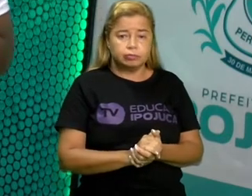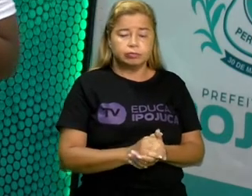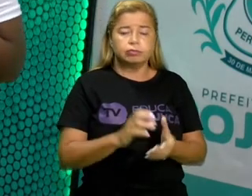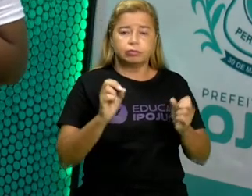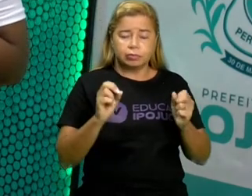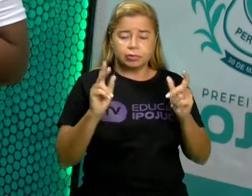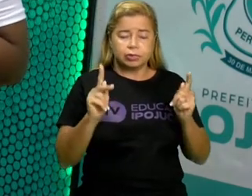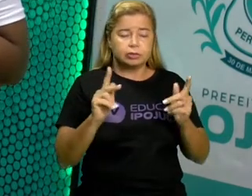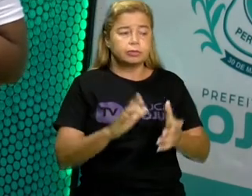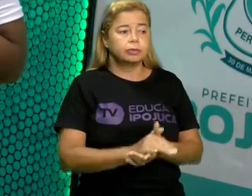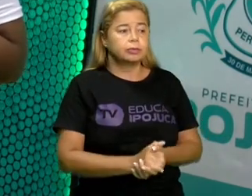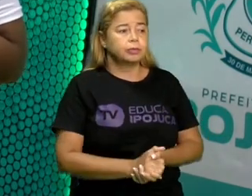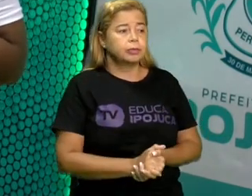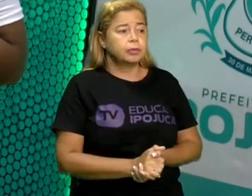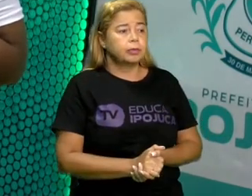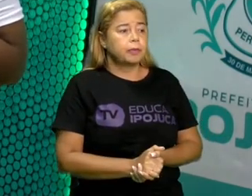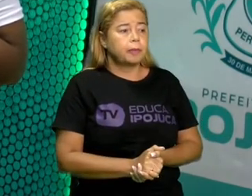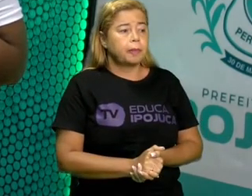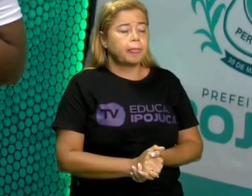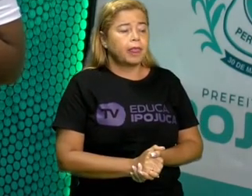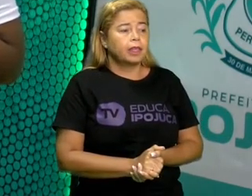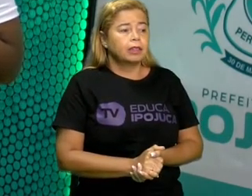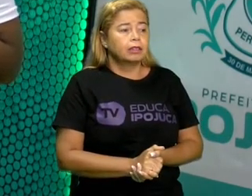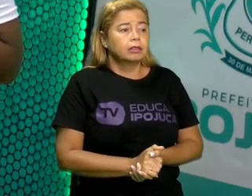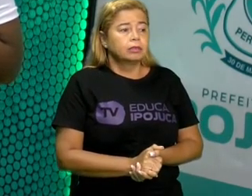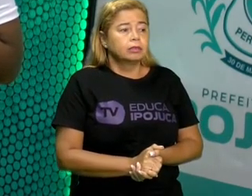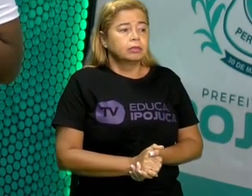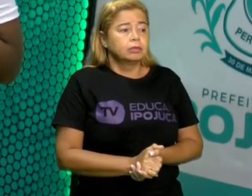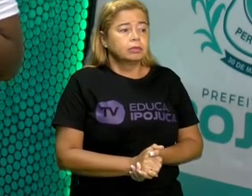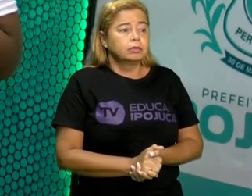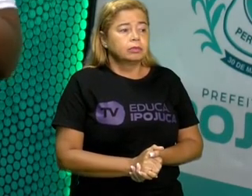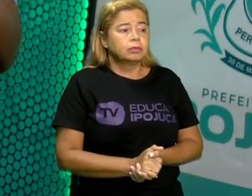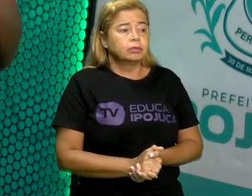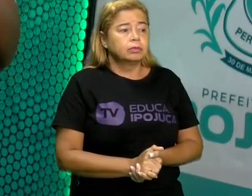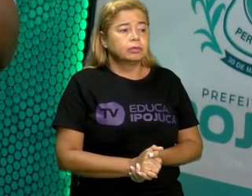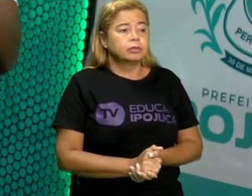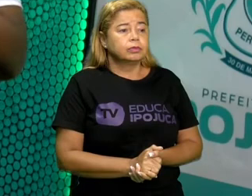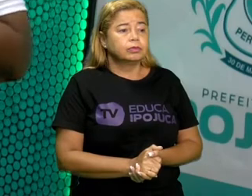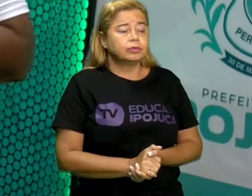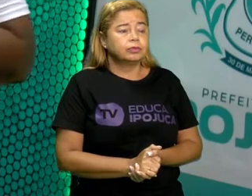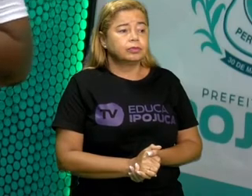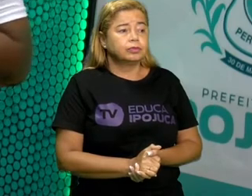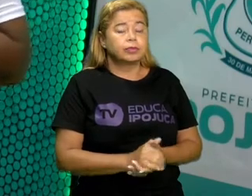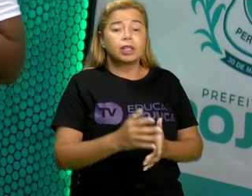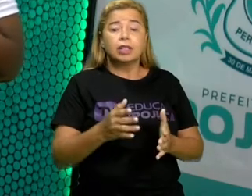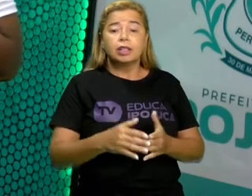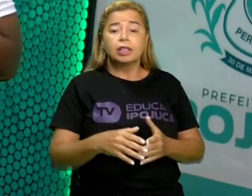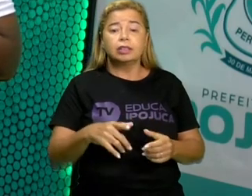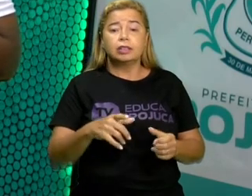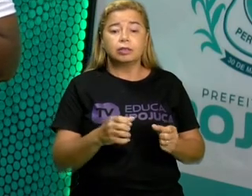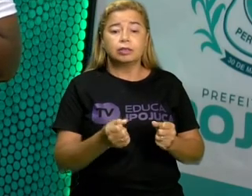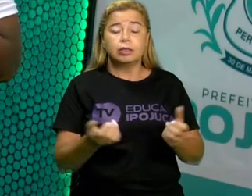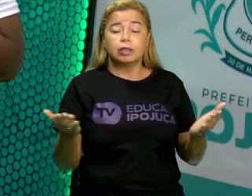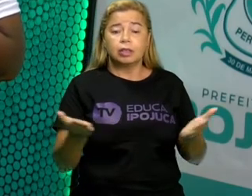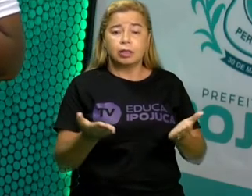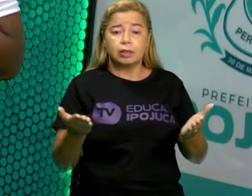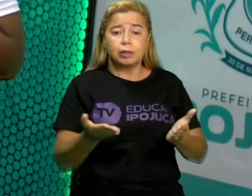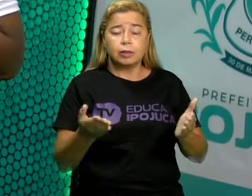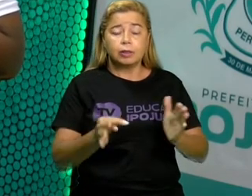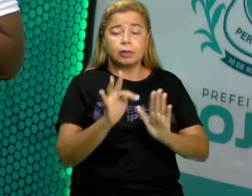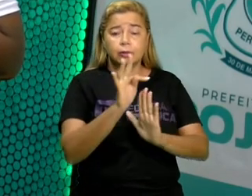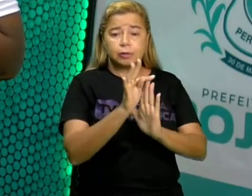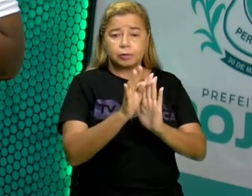azul Bom vamos lá Oi e aí a gente tem Um textinho tá